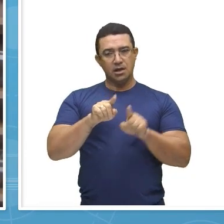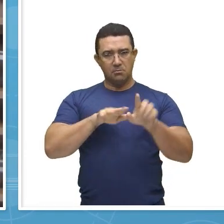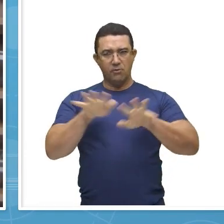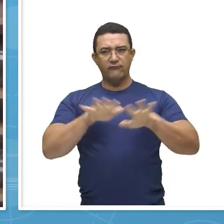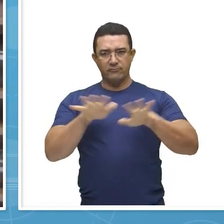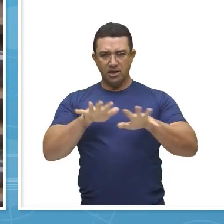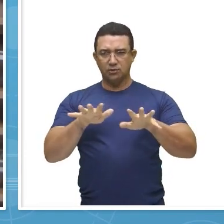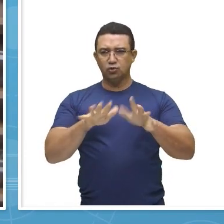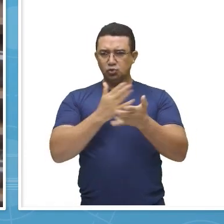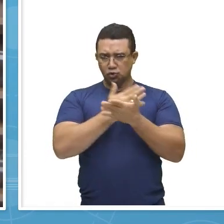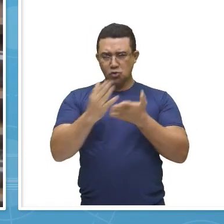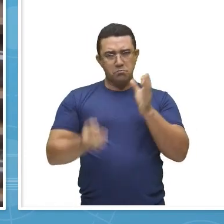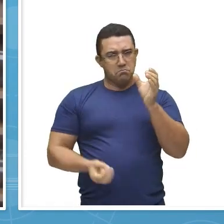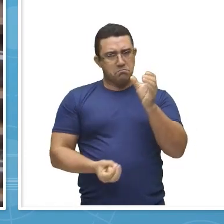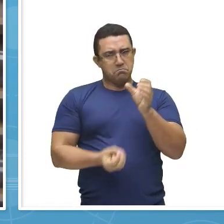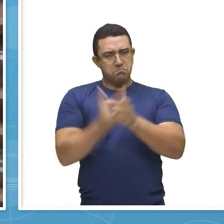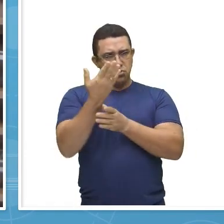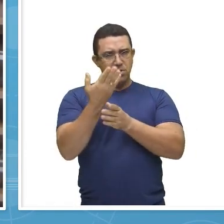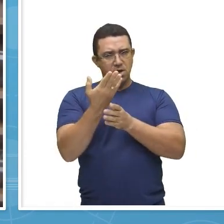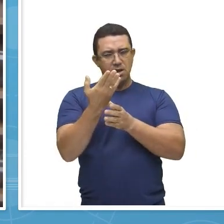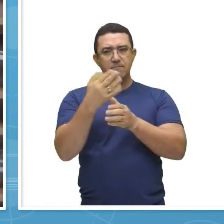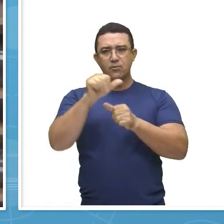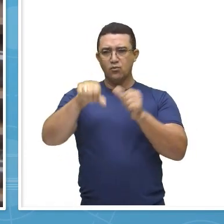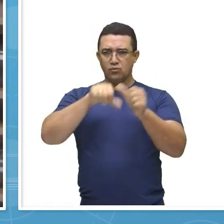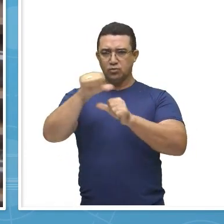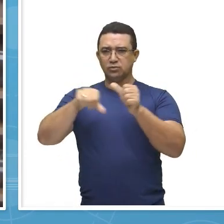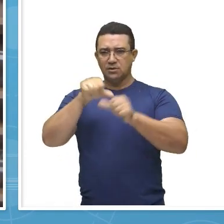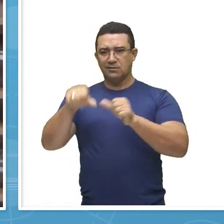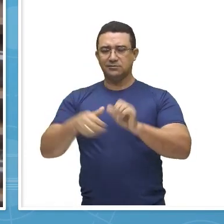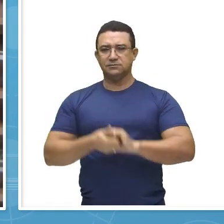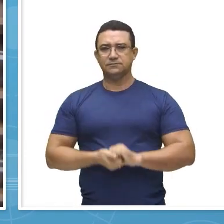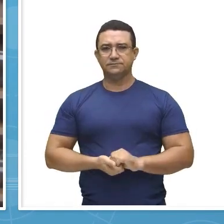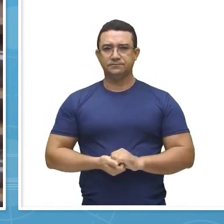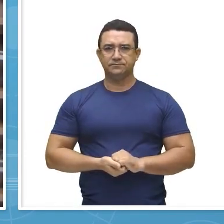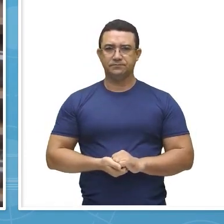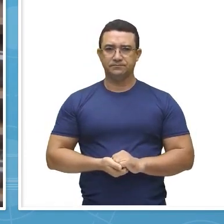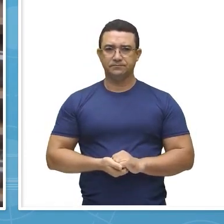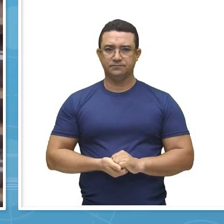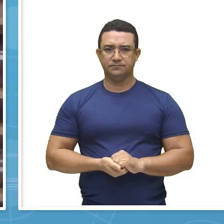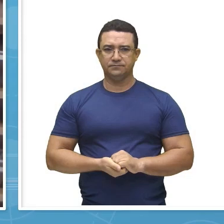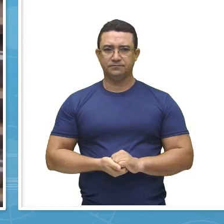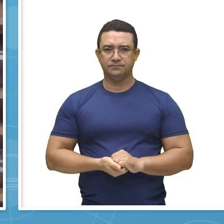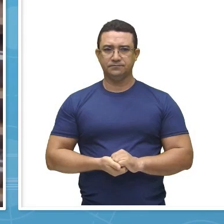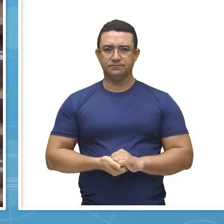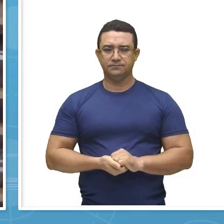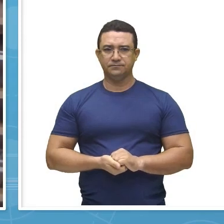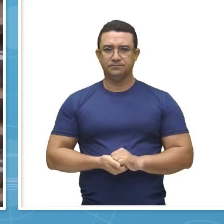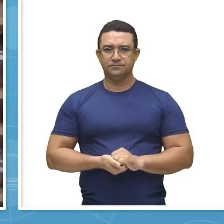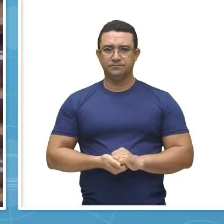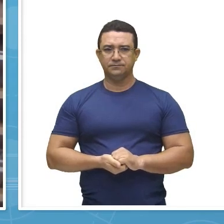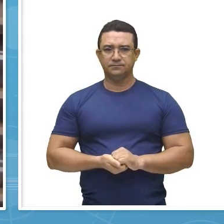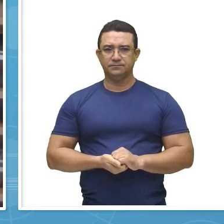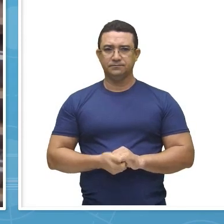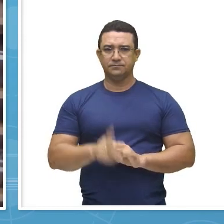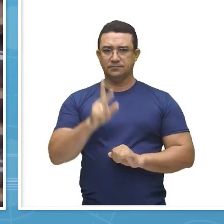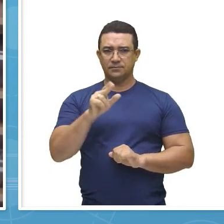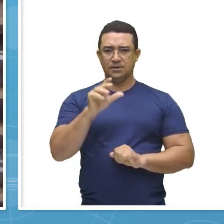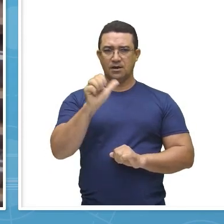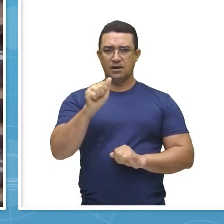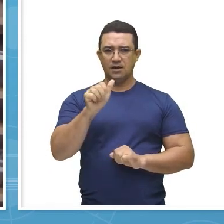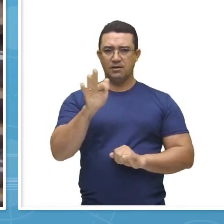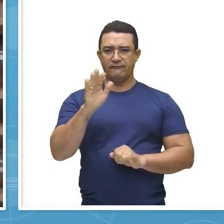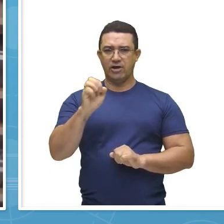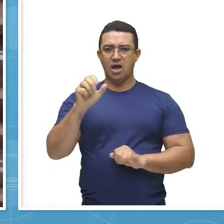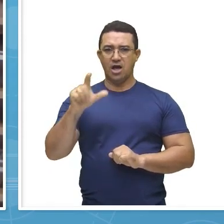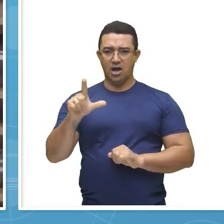acontecer as primeiras mudanças. Temos mais participantes aí que vieram com a letra D? Vamos só olhar aqui, ó. Temos o Rafael, da Escola Antenor